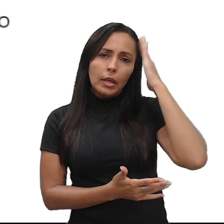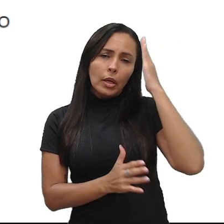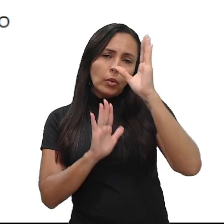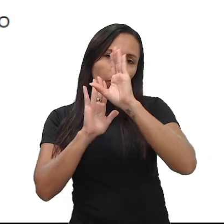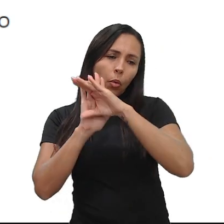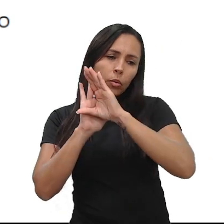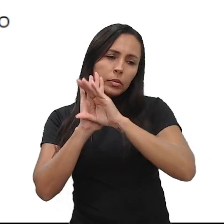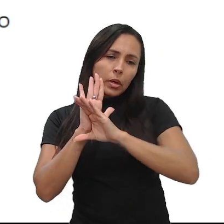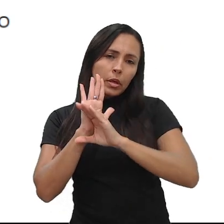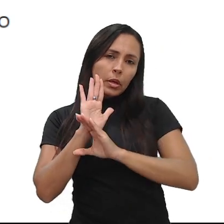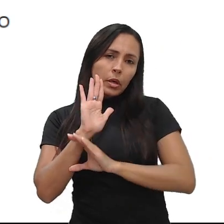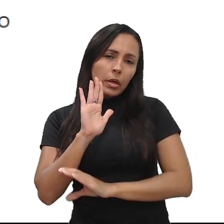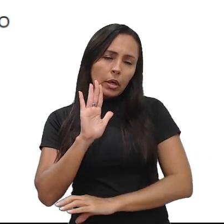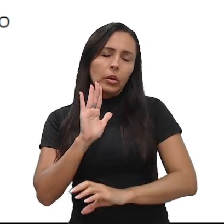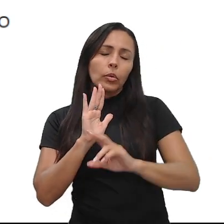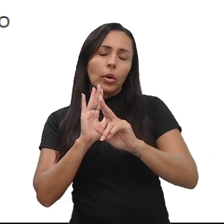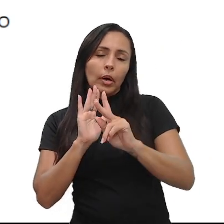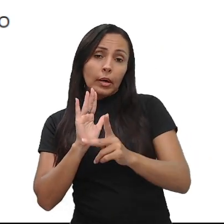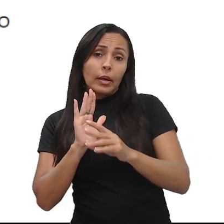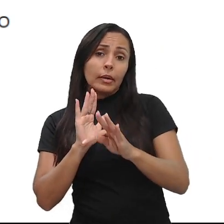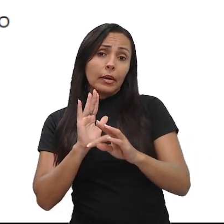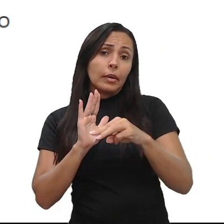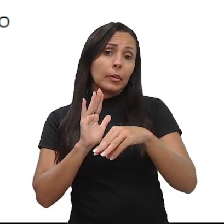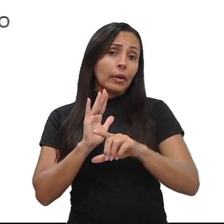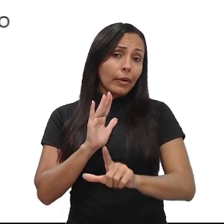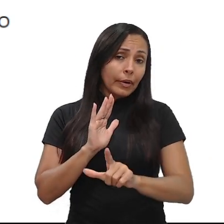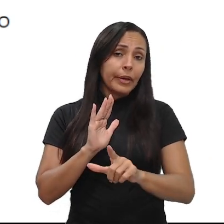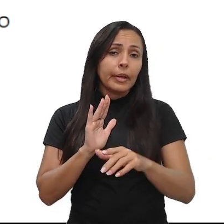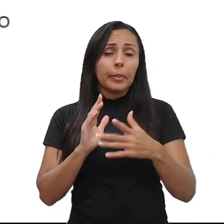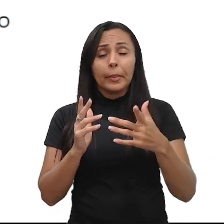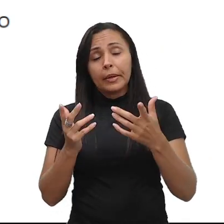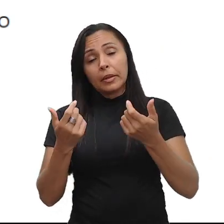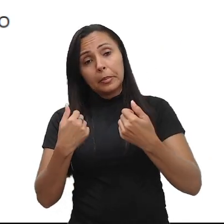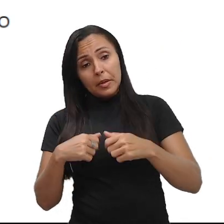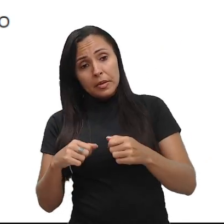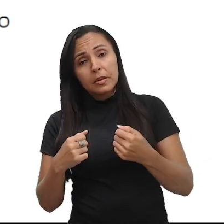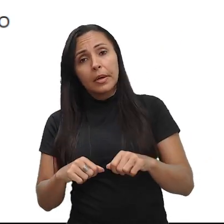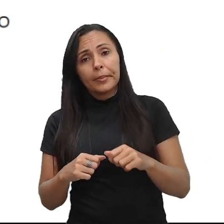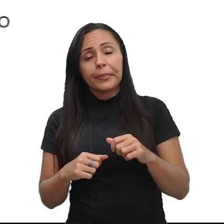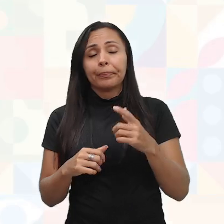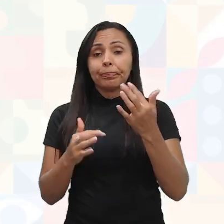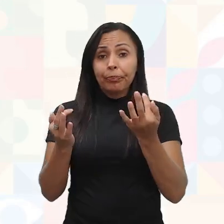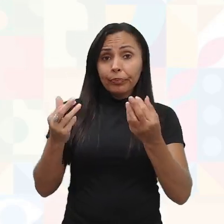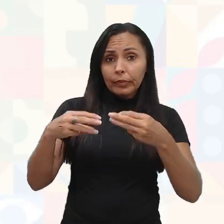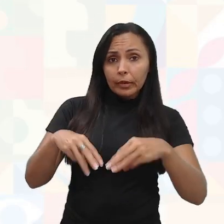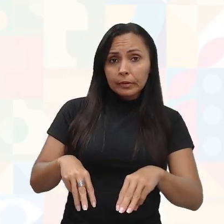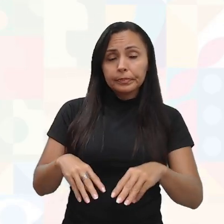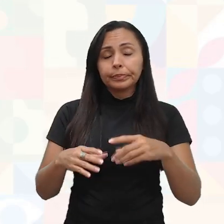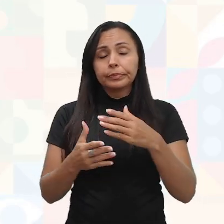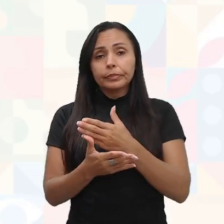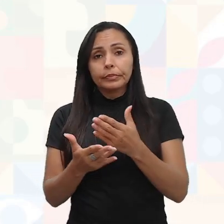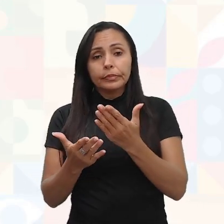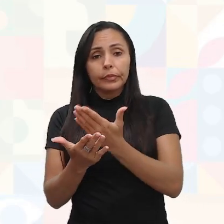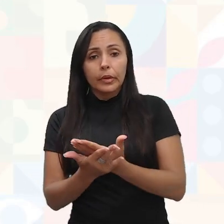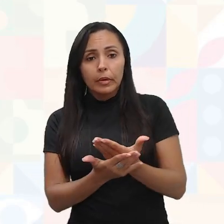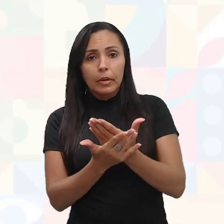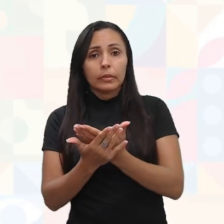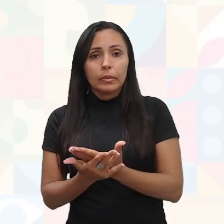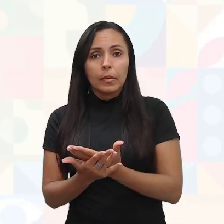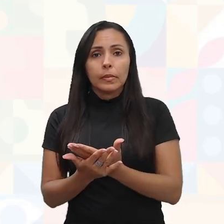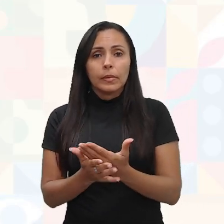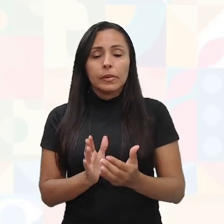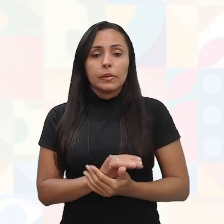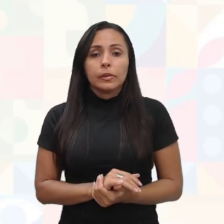da linguagem HTML e CSS, mas a gente precisa, no final dessa unidade, né, dessa